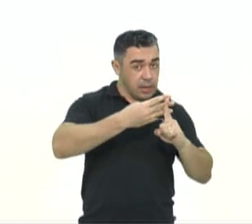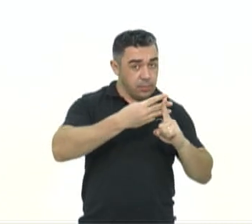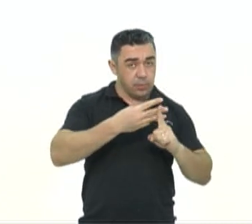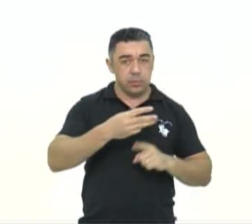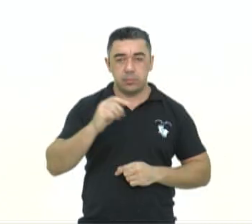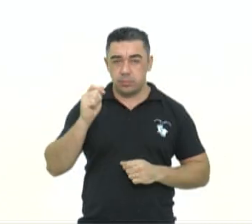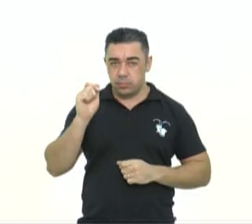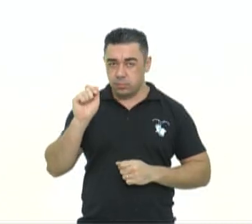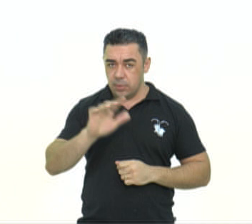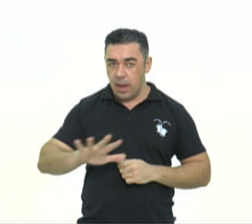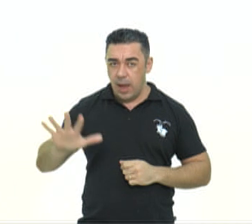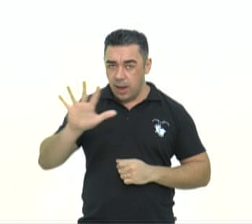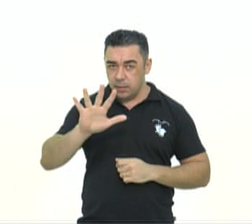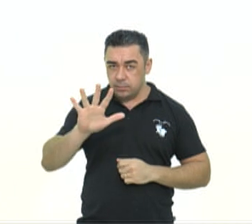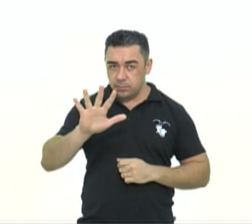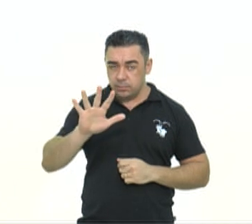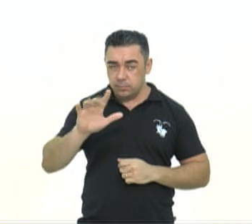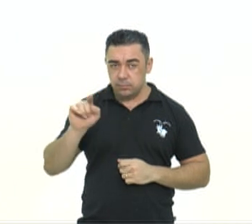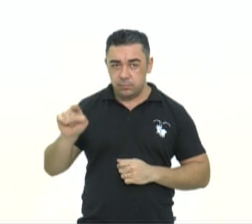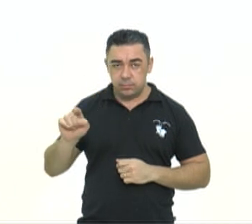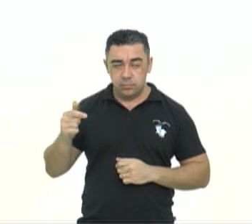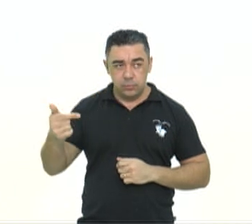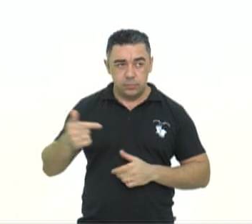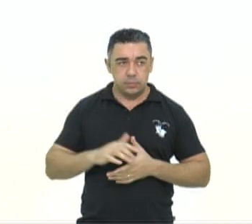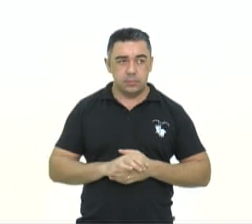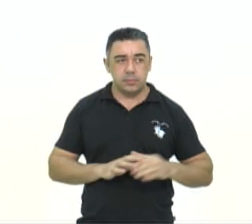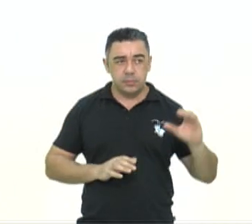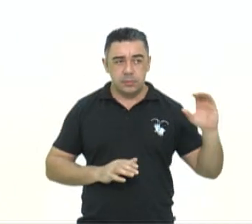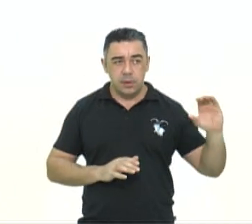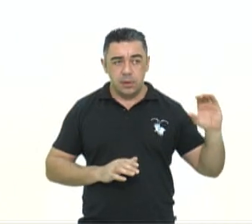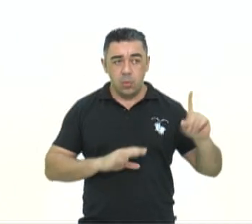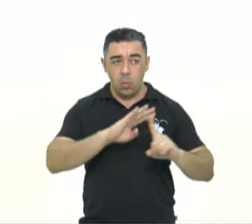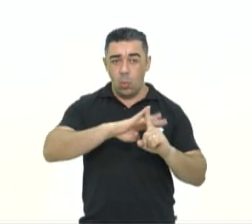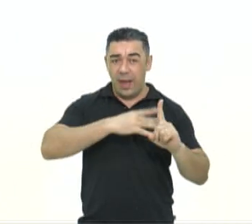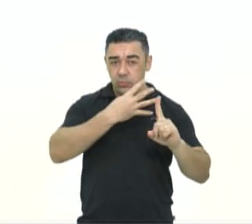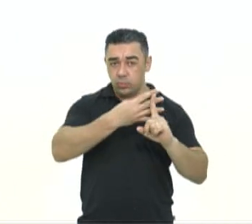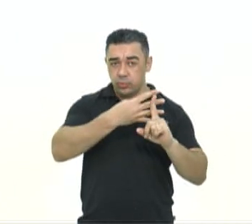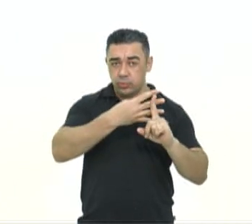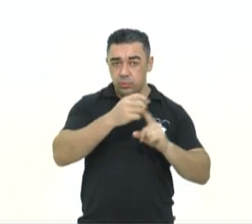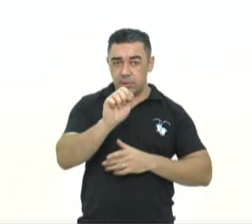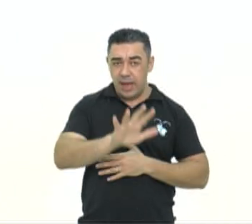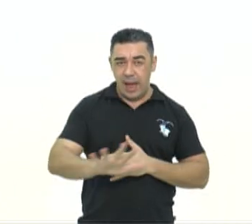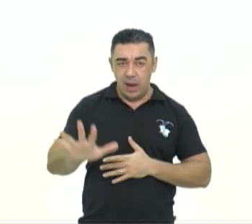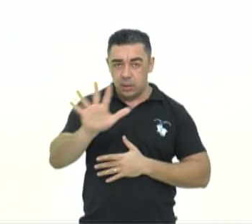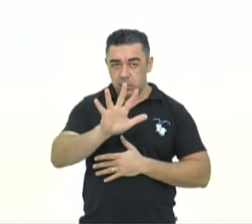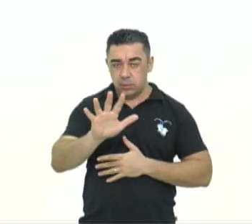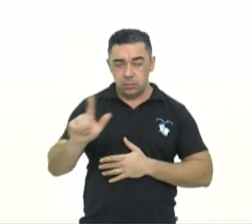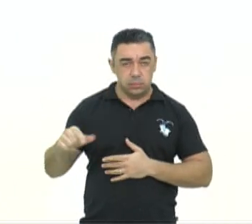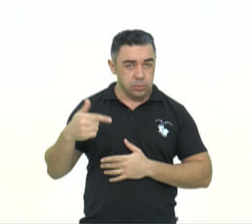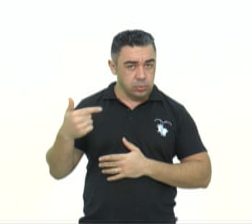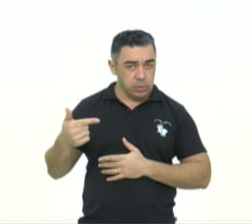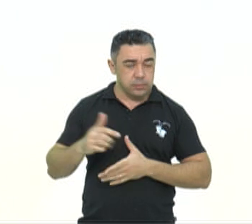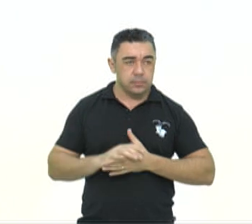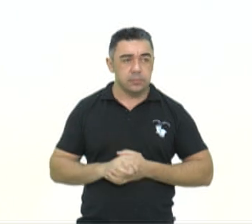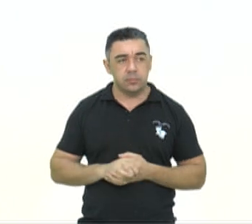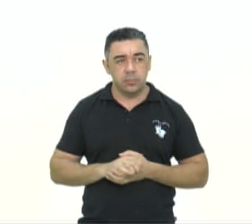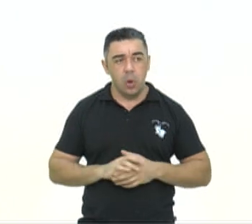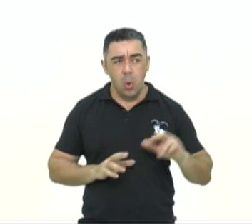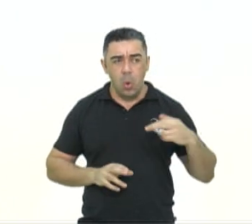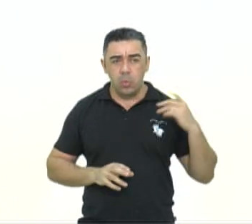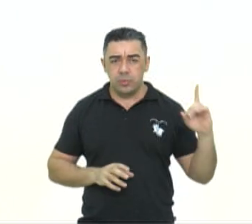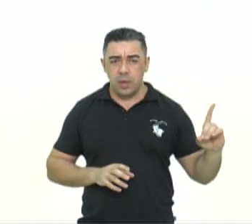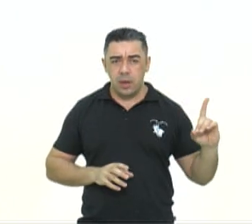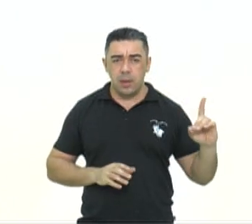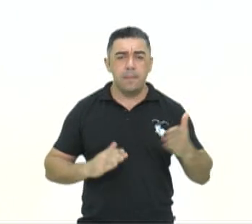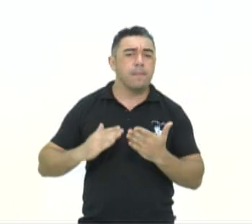da área da figura 2. Letra C, o quádruplo da área da figura 2. Ou letra